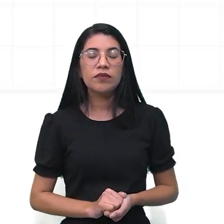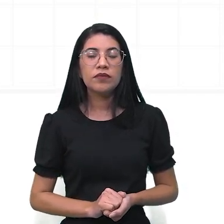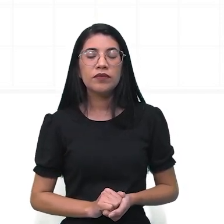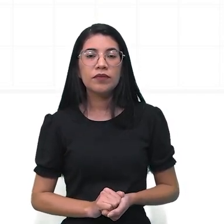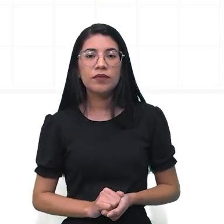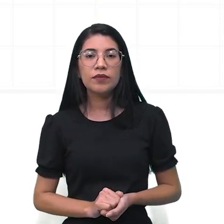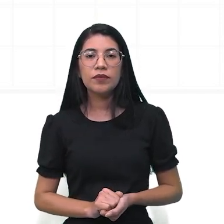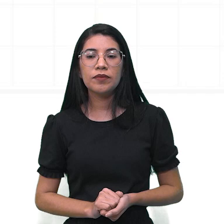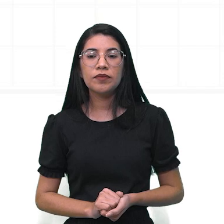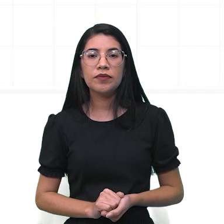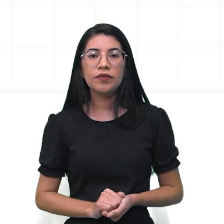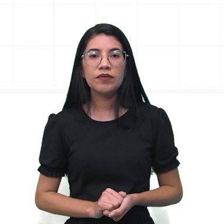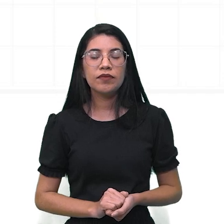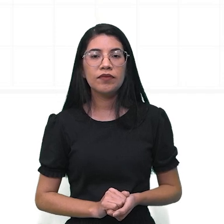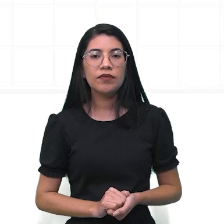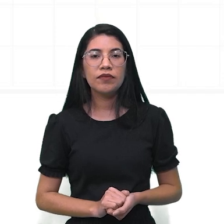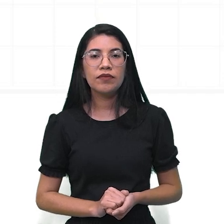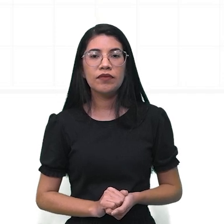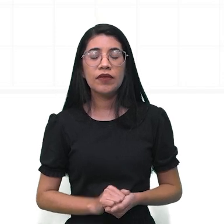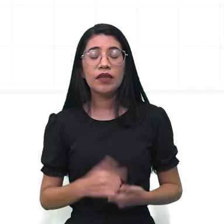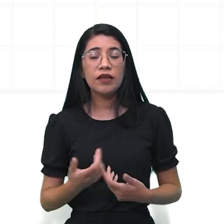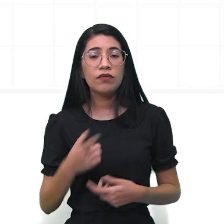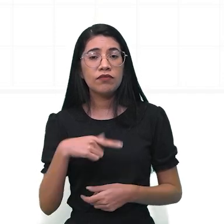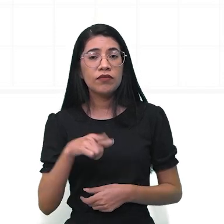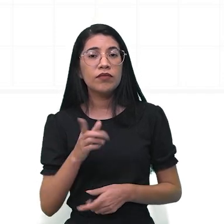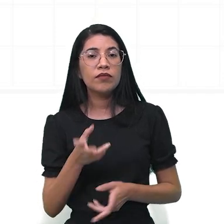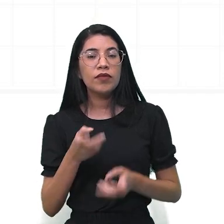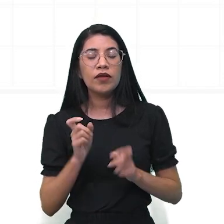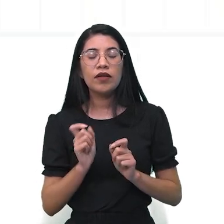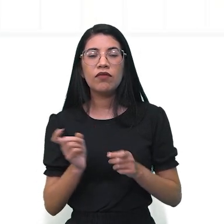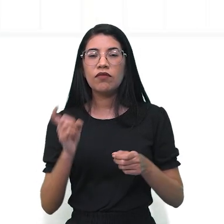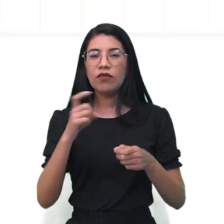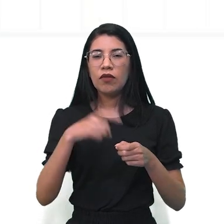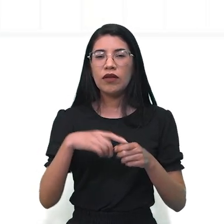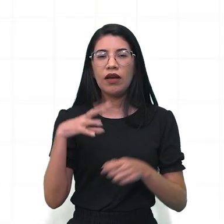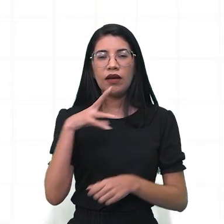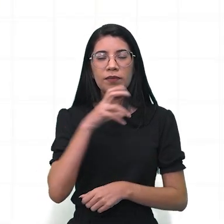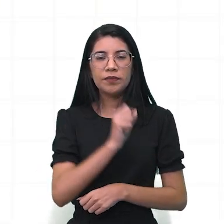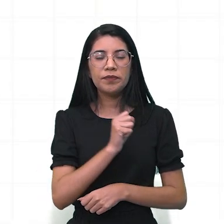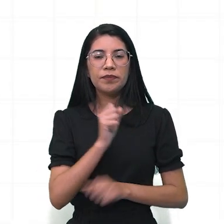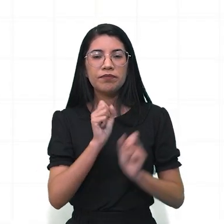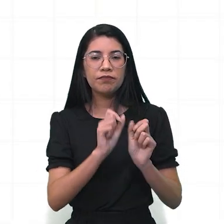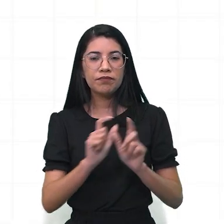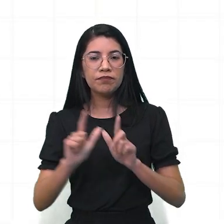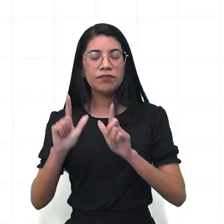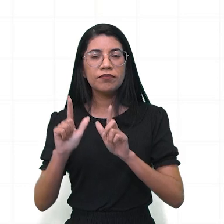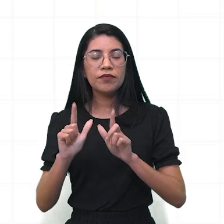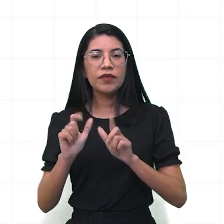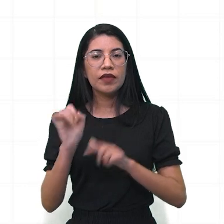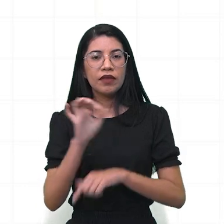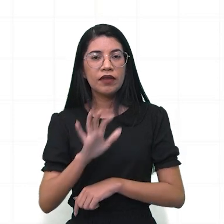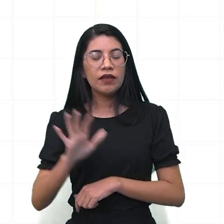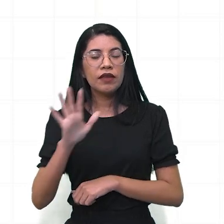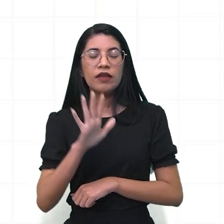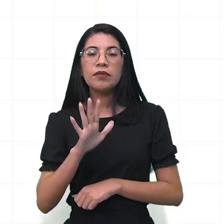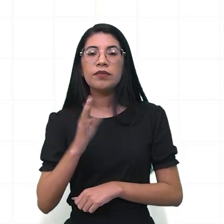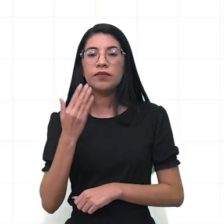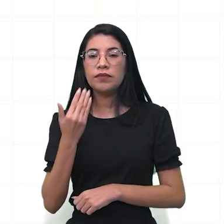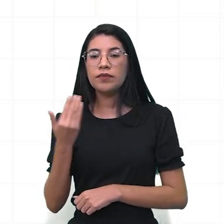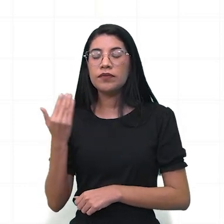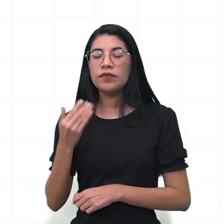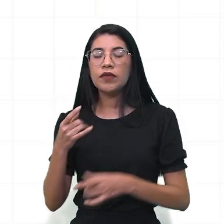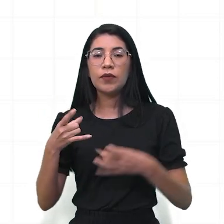720 graus. Então, você já sabe, vamos voltar aqui rapidamente nas nossas figuras. Ó,